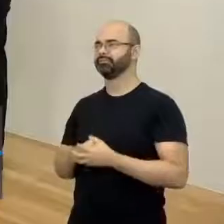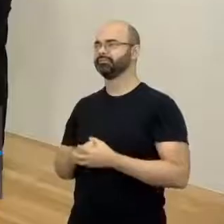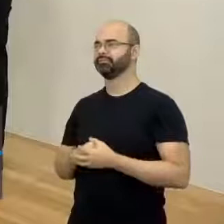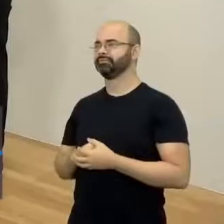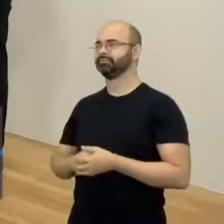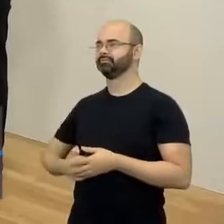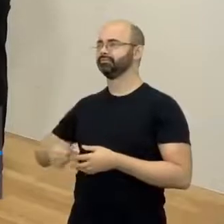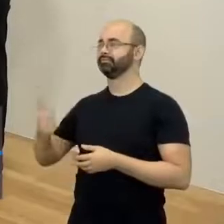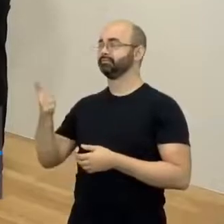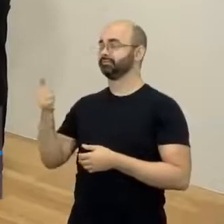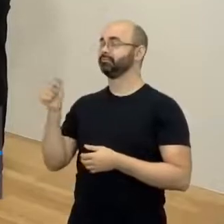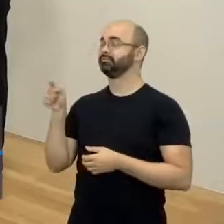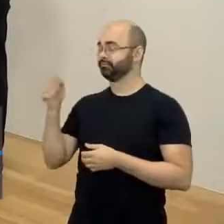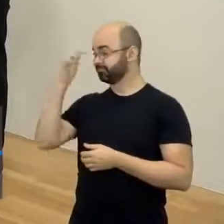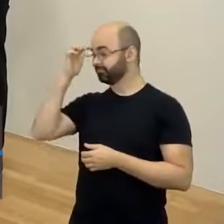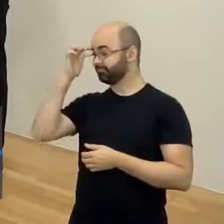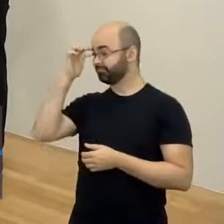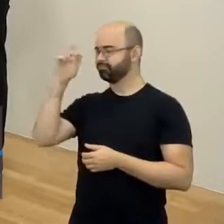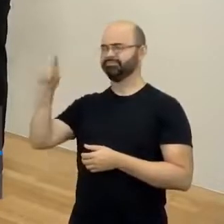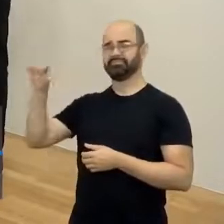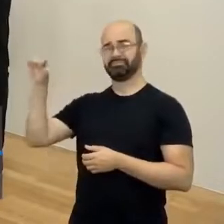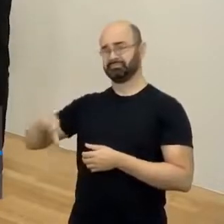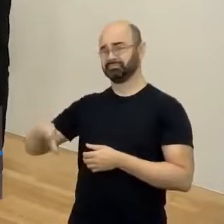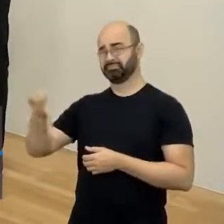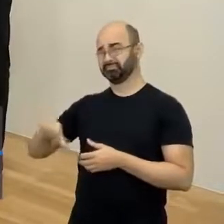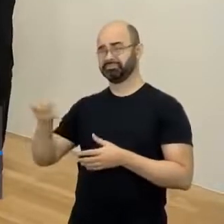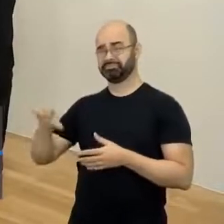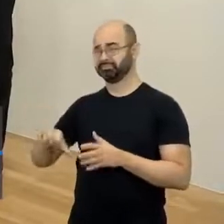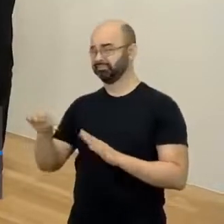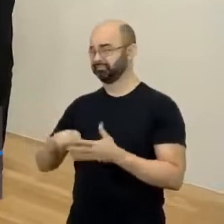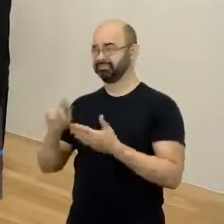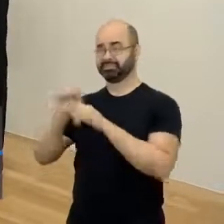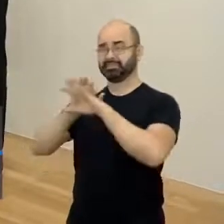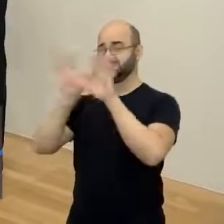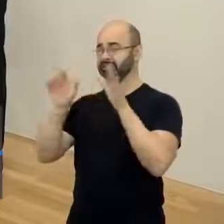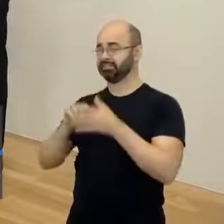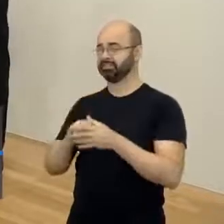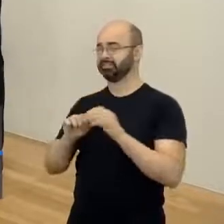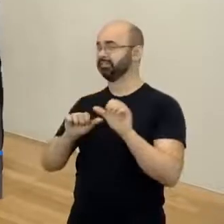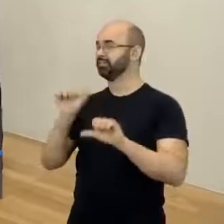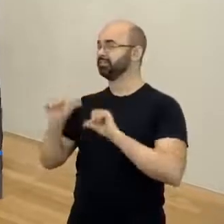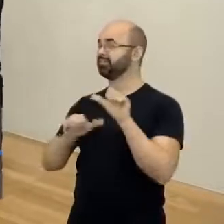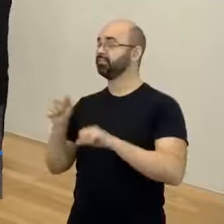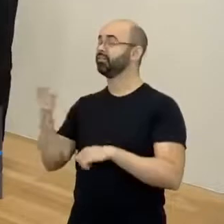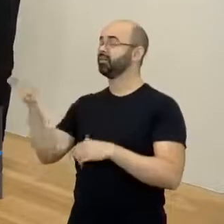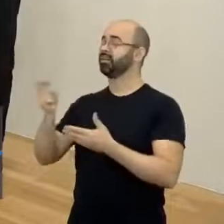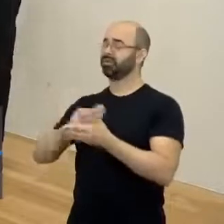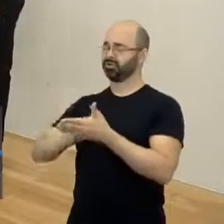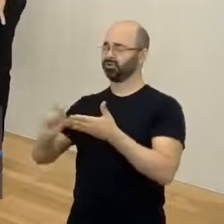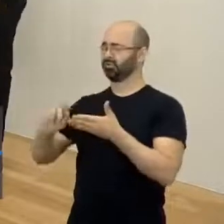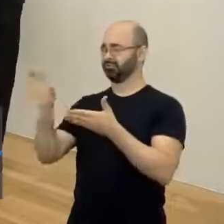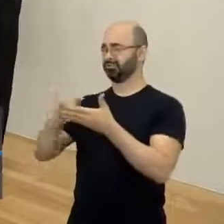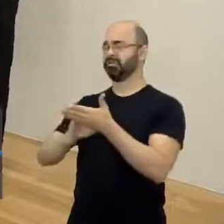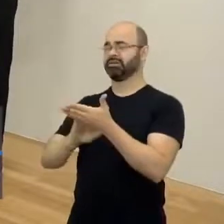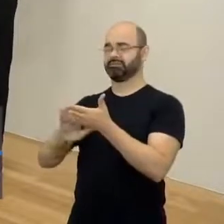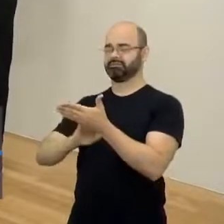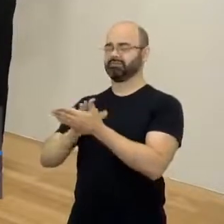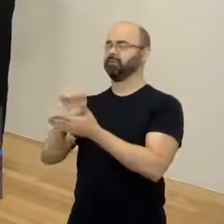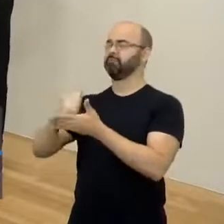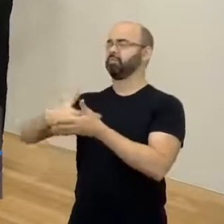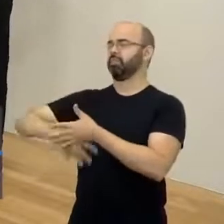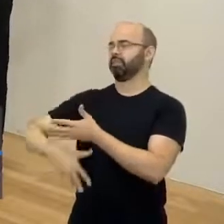Essa caneta aqui é péssima. Ela é tão clara. Troca. Não, ela tem uma cor escura que borra todas as